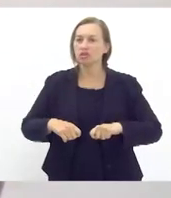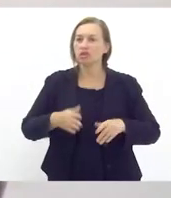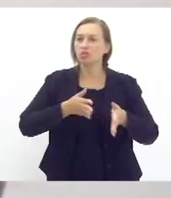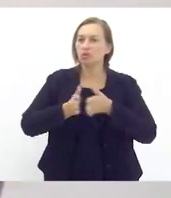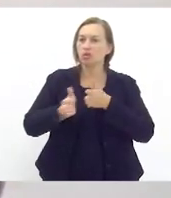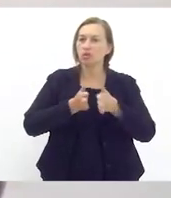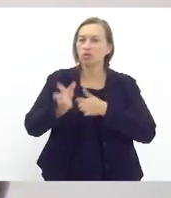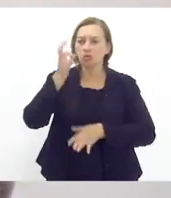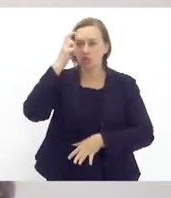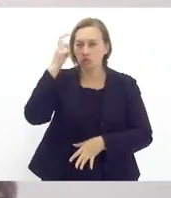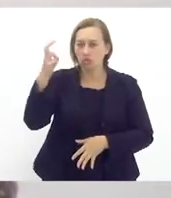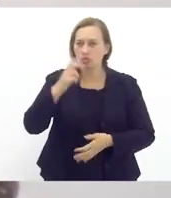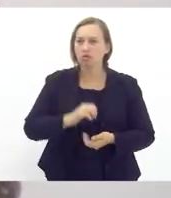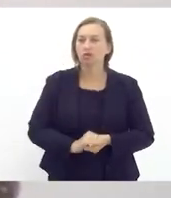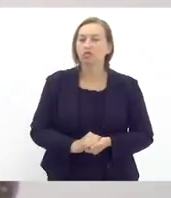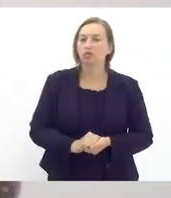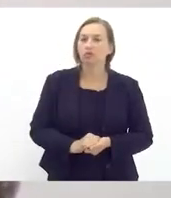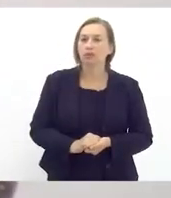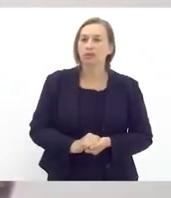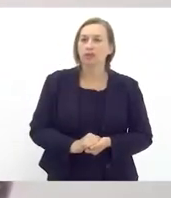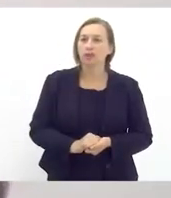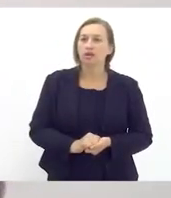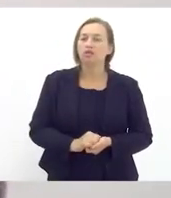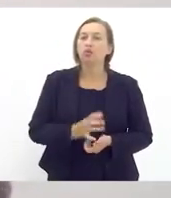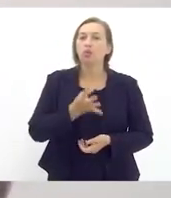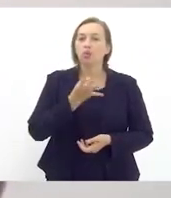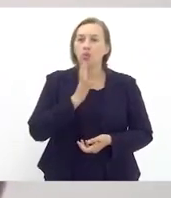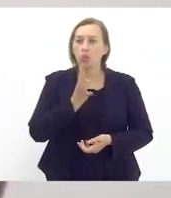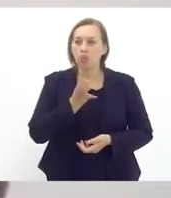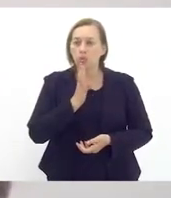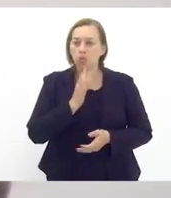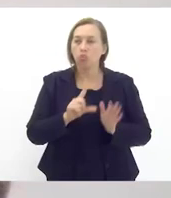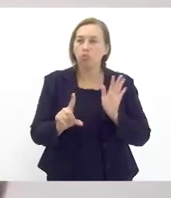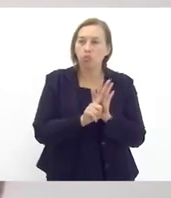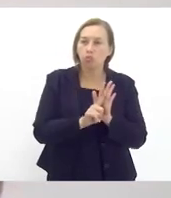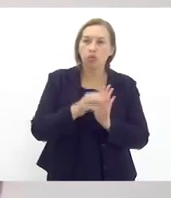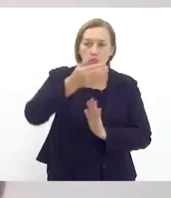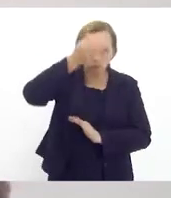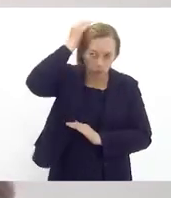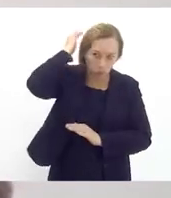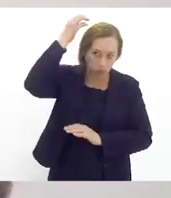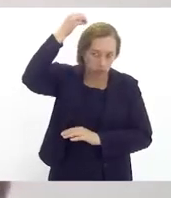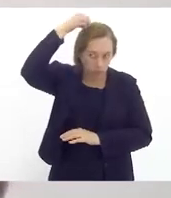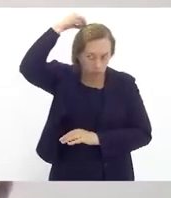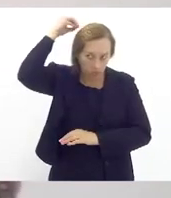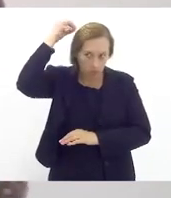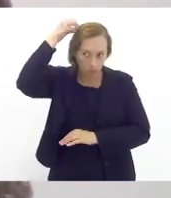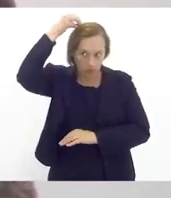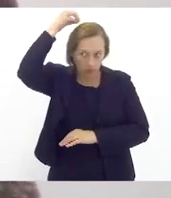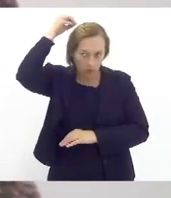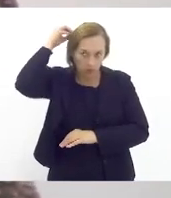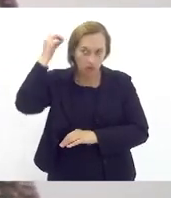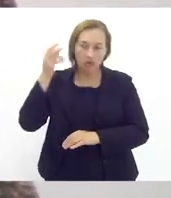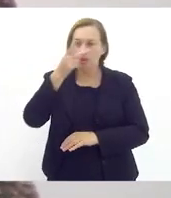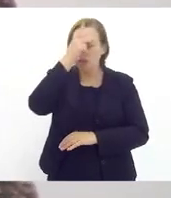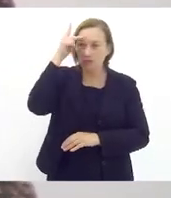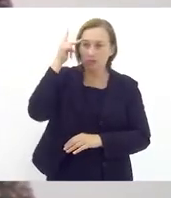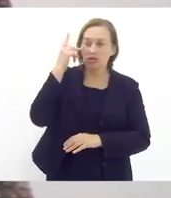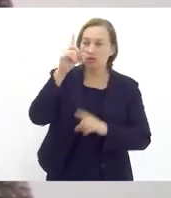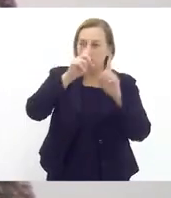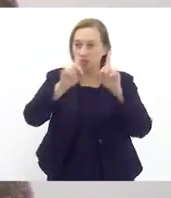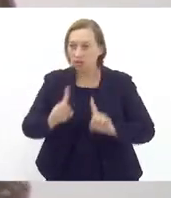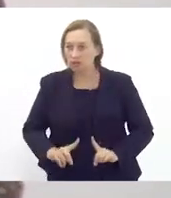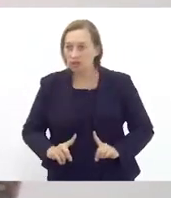acessar a cultura estão sendo reconhecidos na lei Paulo Gustavo está sendo assim para as pessoas com